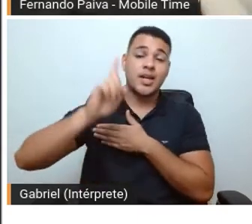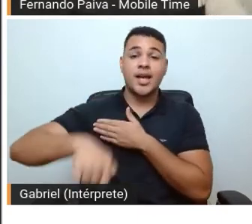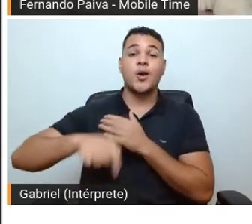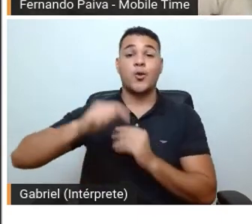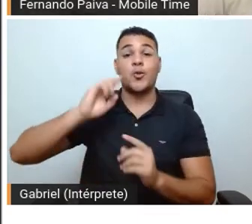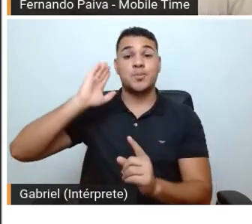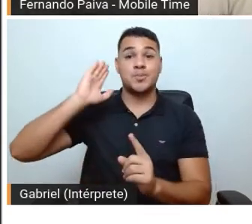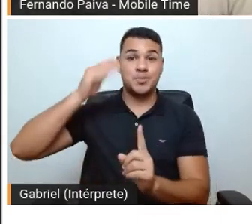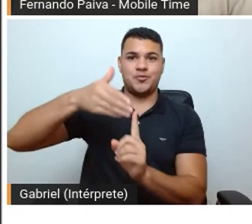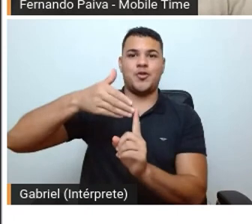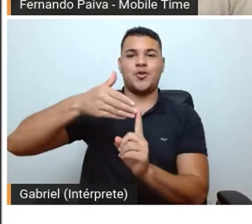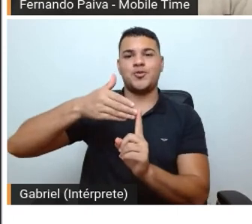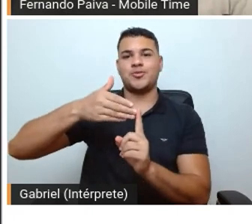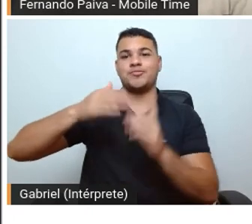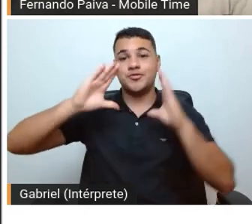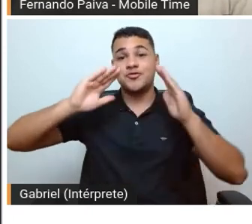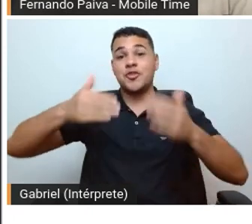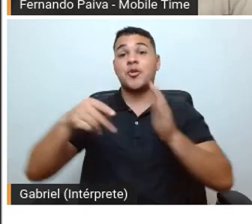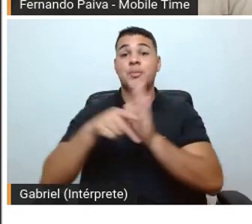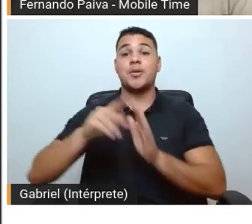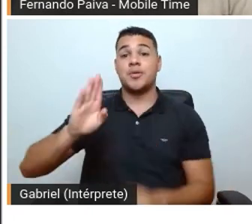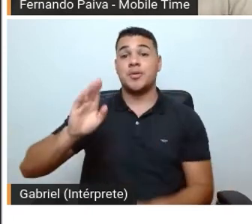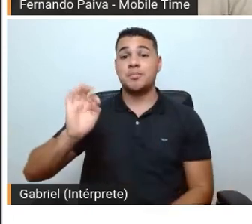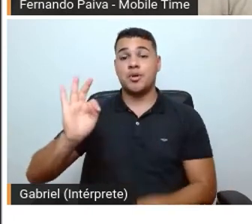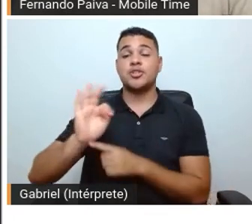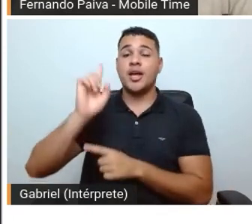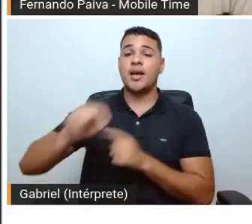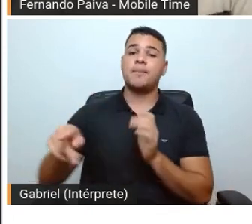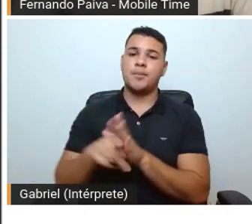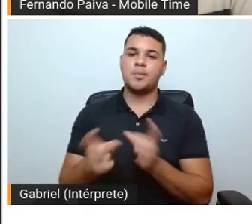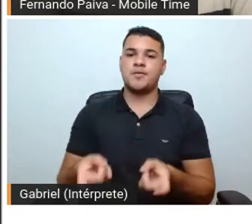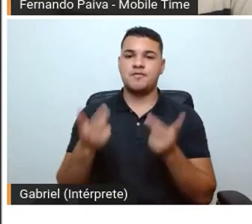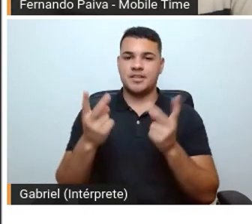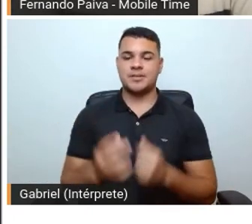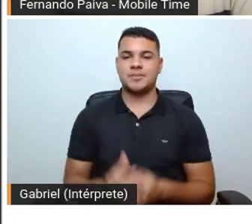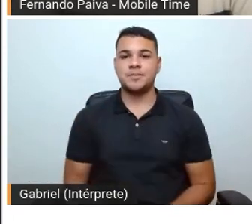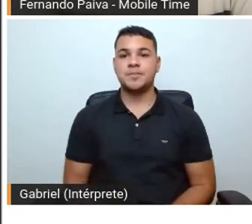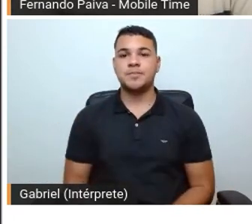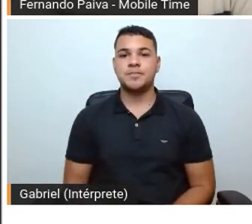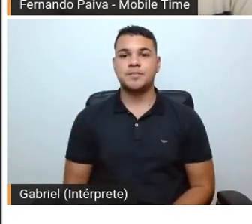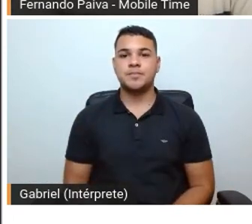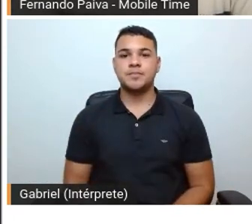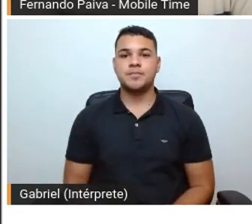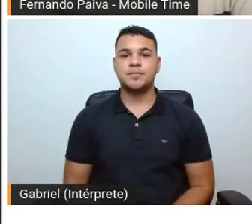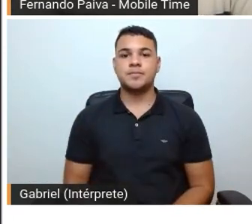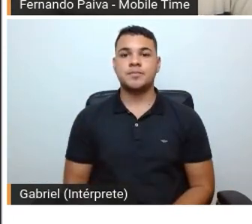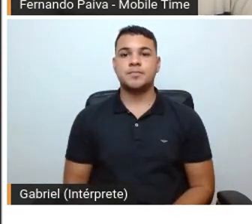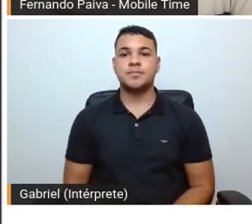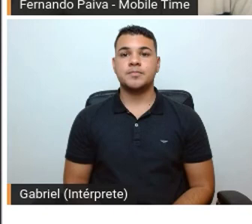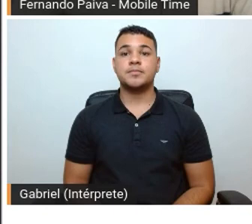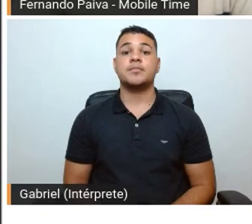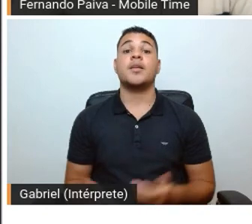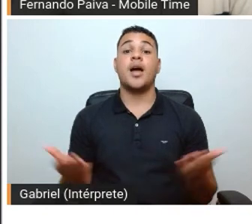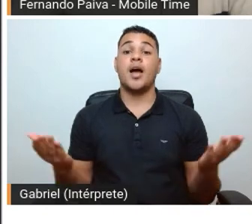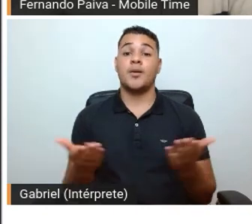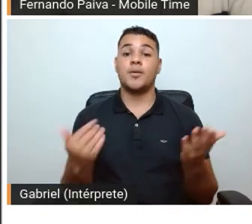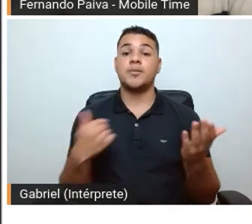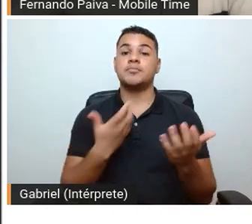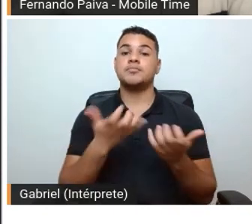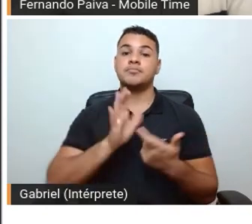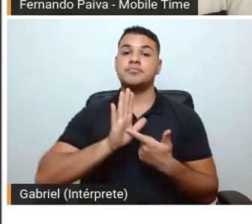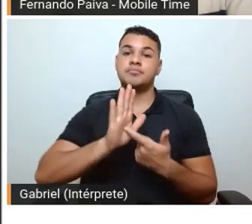ser vão ser projetos de botes para vendas tá e olha agora falar um pouco dos canais né